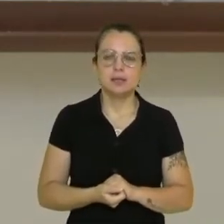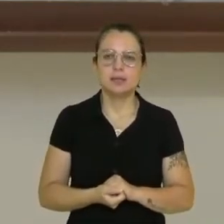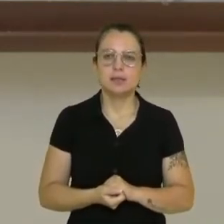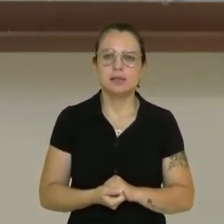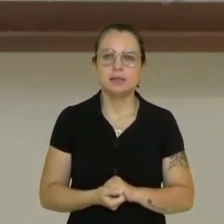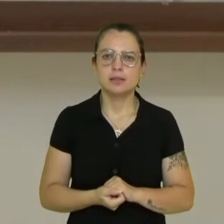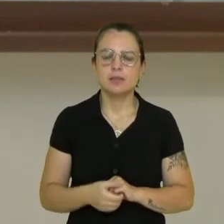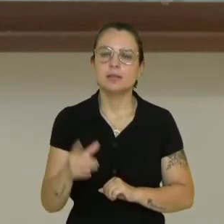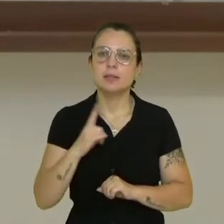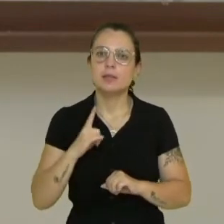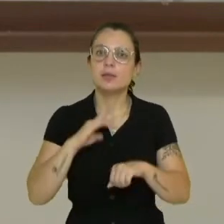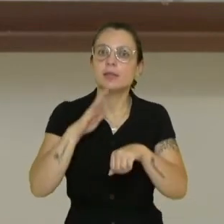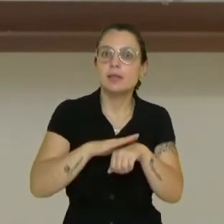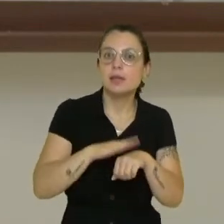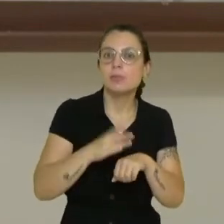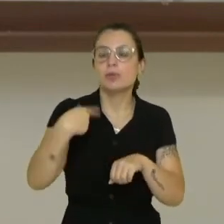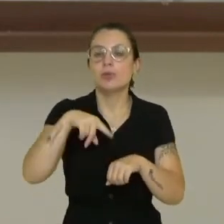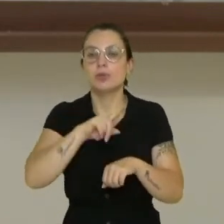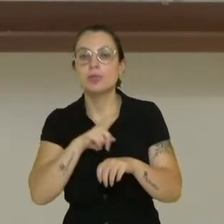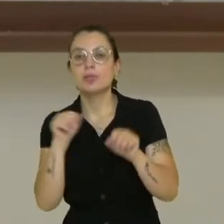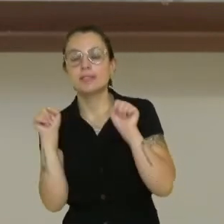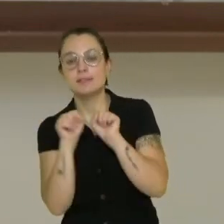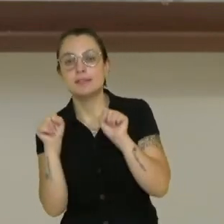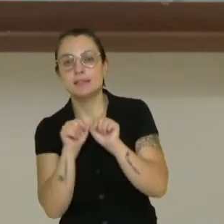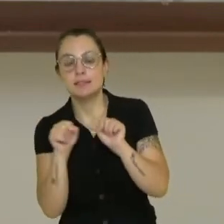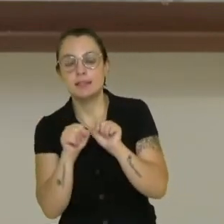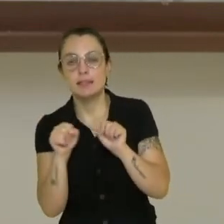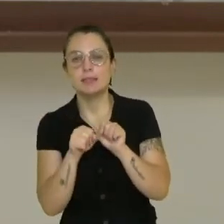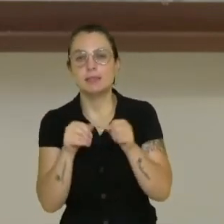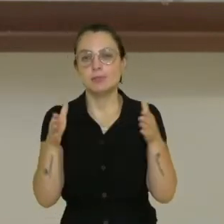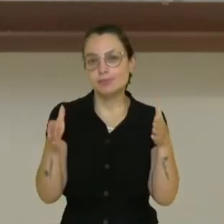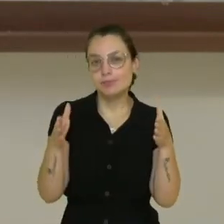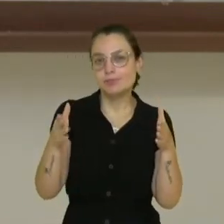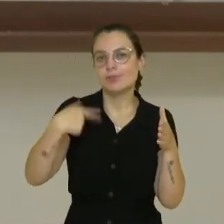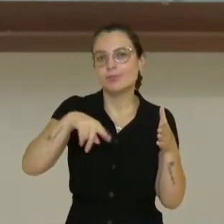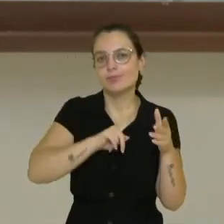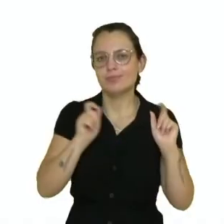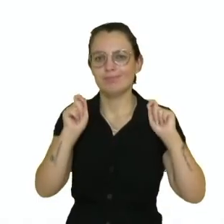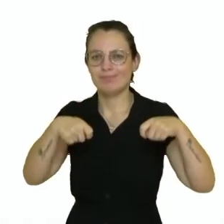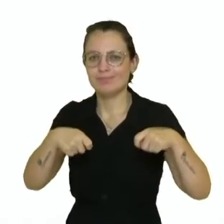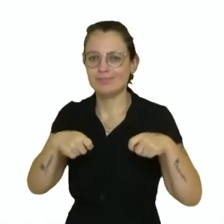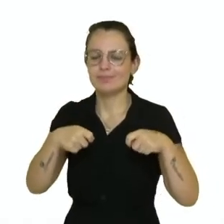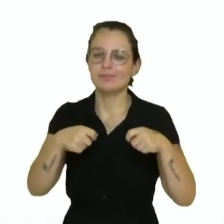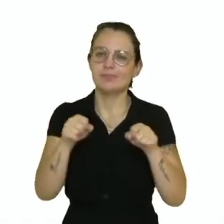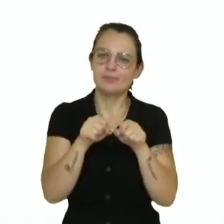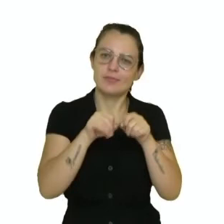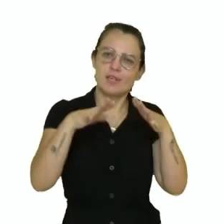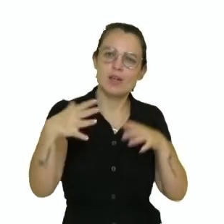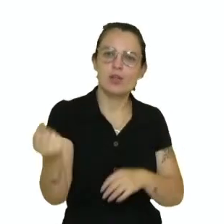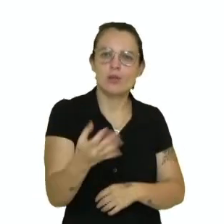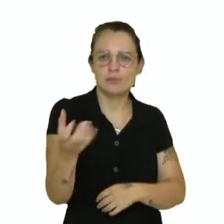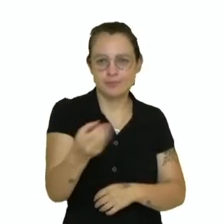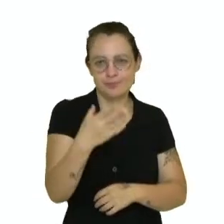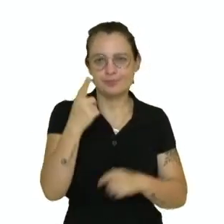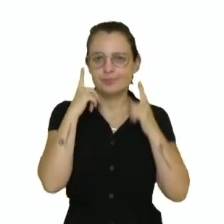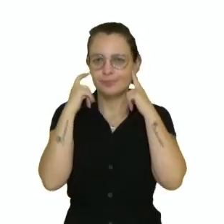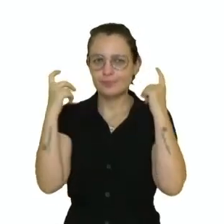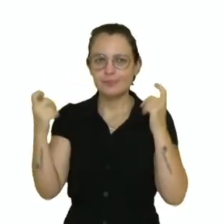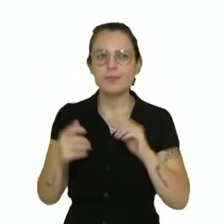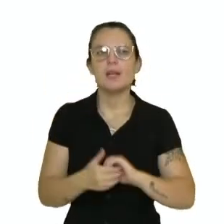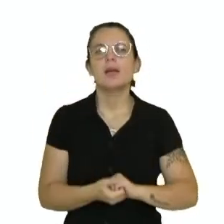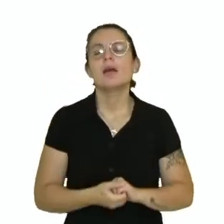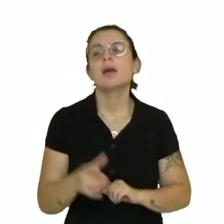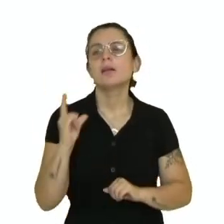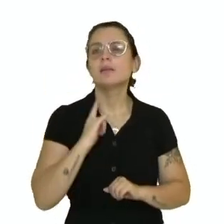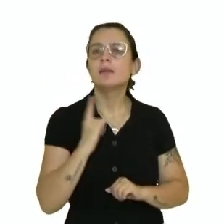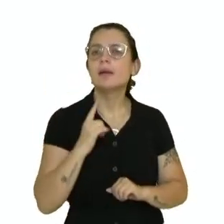objeto e a partir disto fazer as mesclas para criar novas possibilidades de som. Existem artistas no mundo que fogem